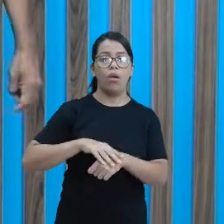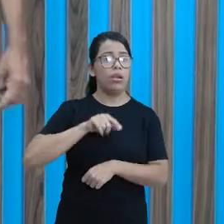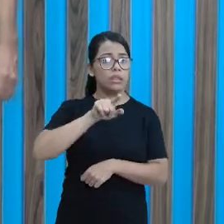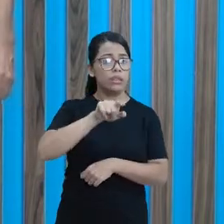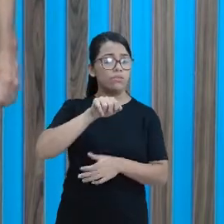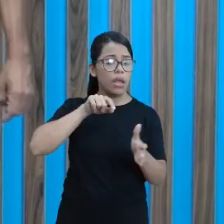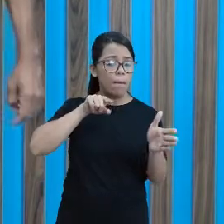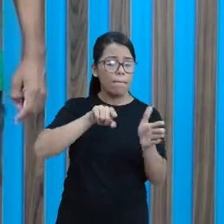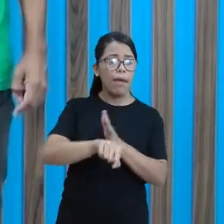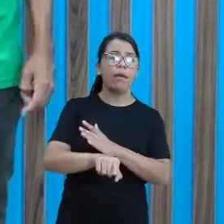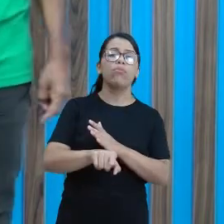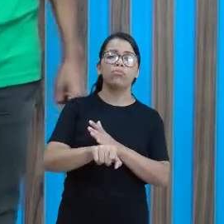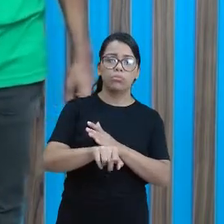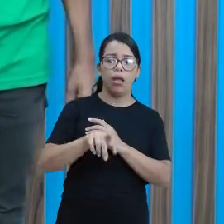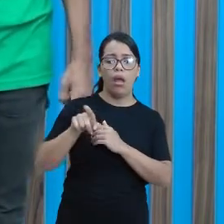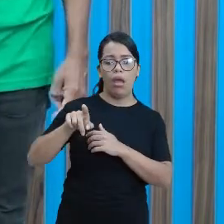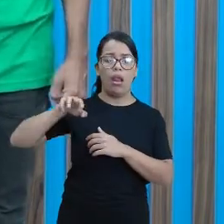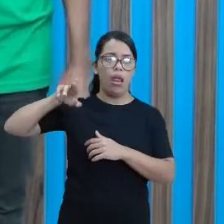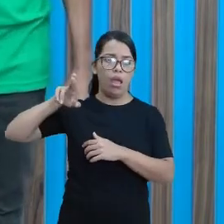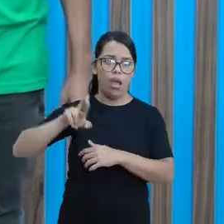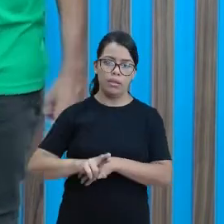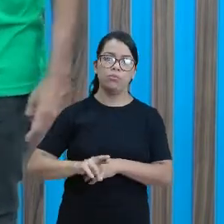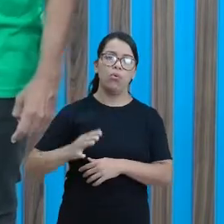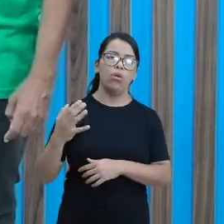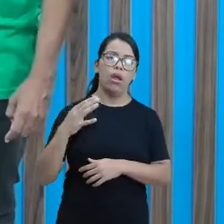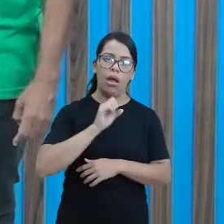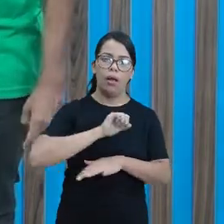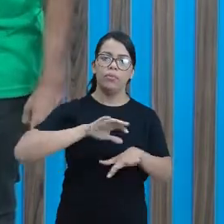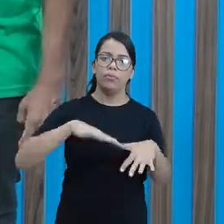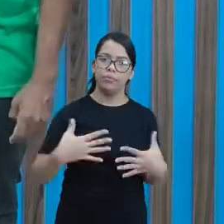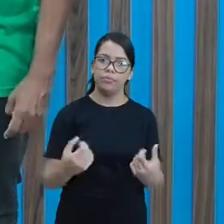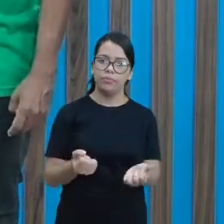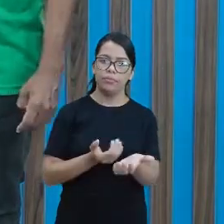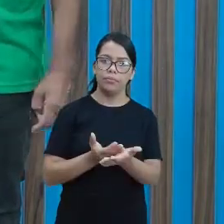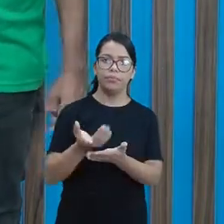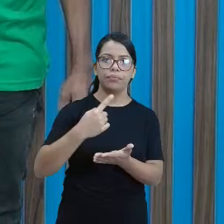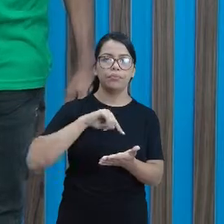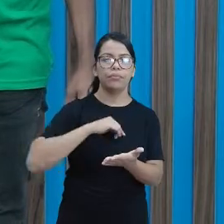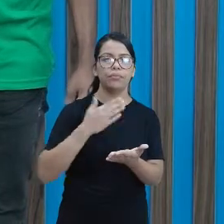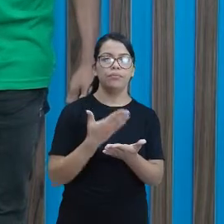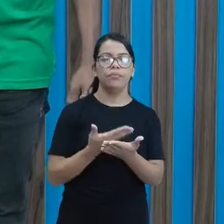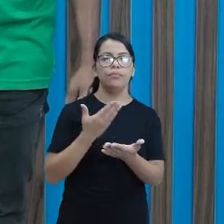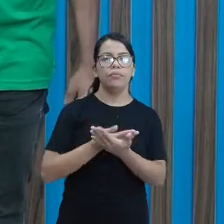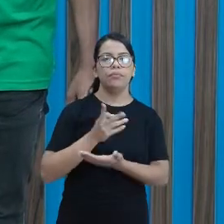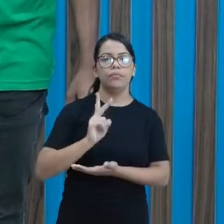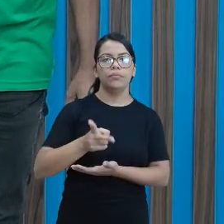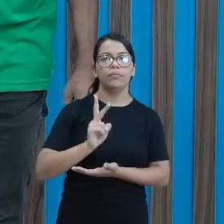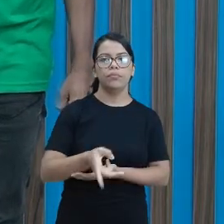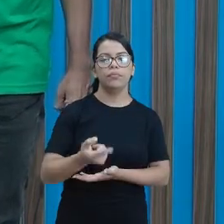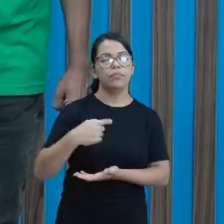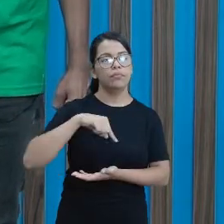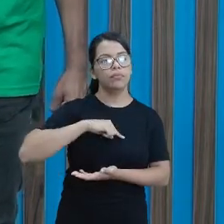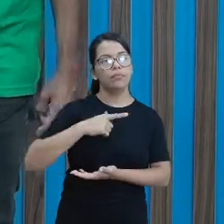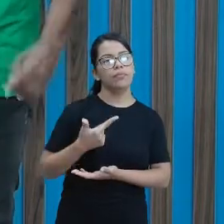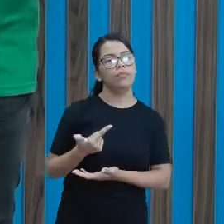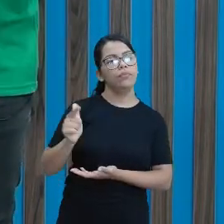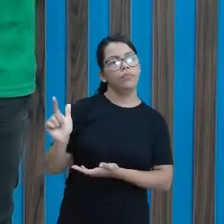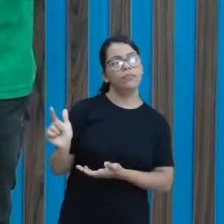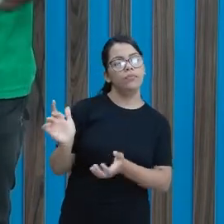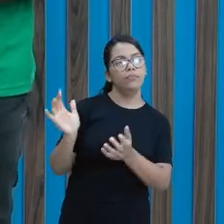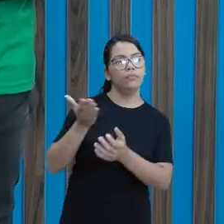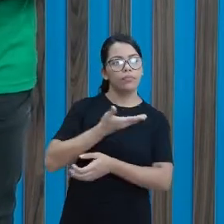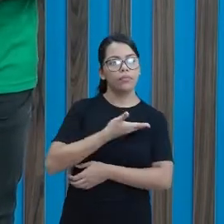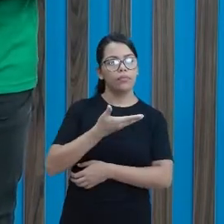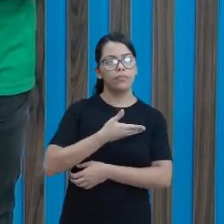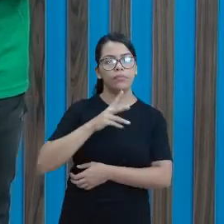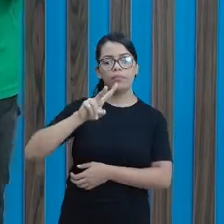você na hora. Vamos embora para o que interessa aqui, para nossas aulas aí, tá? Ó, como sempre, a gente tem uma outra colega, a professora Vanessa,